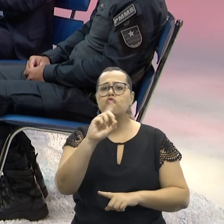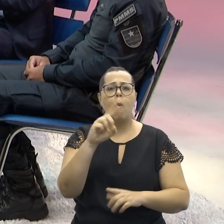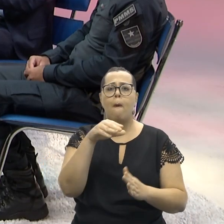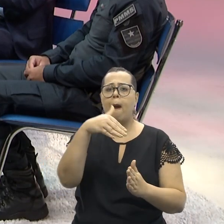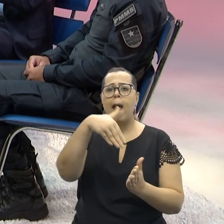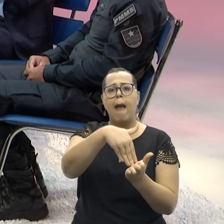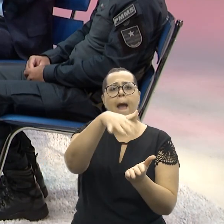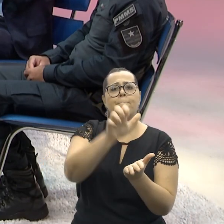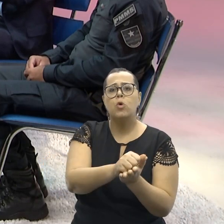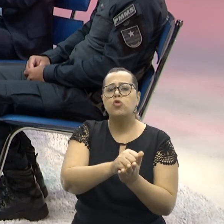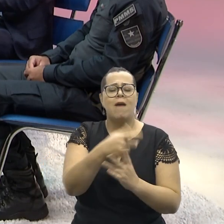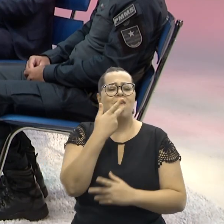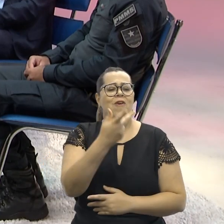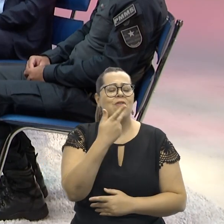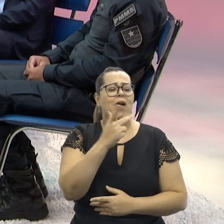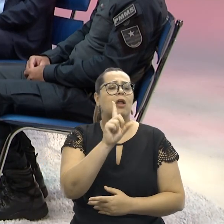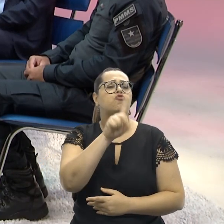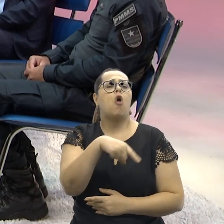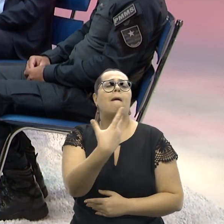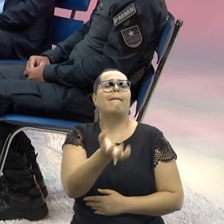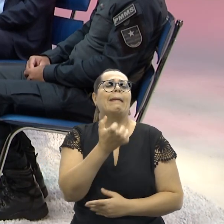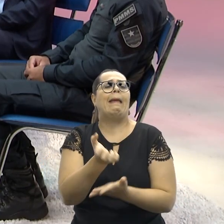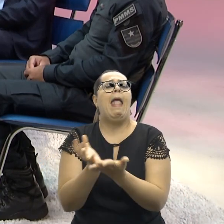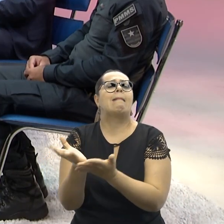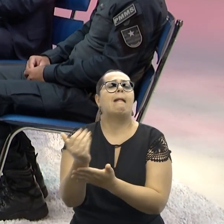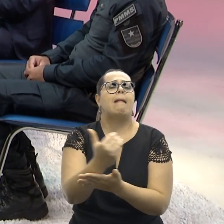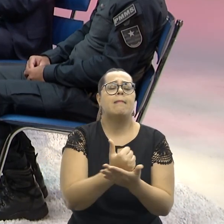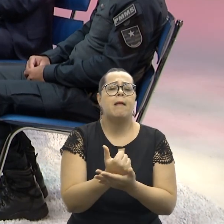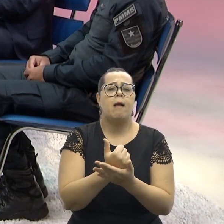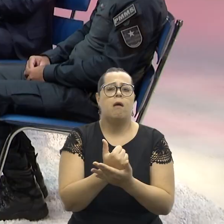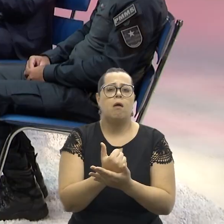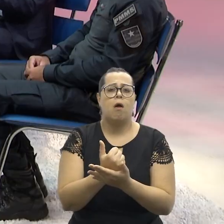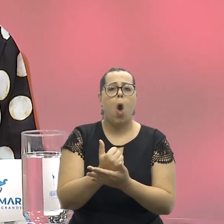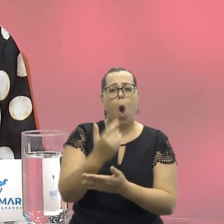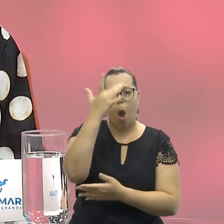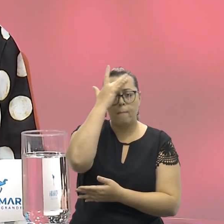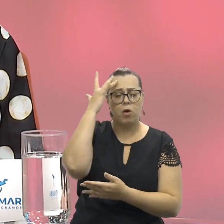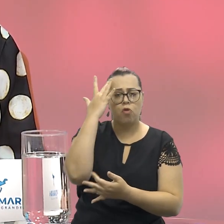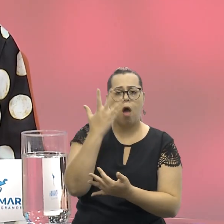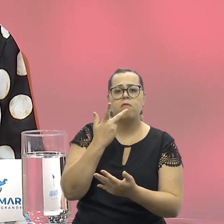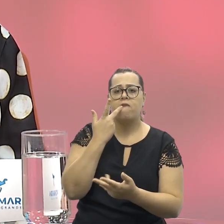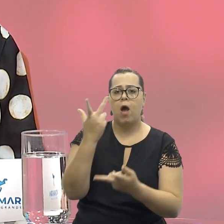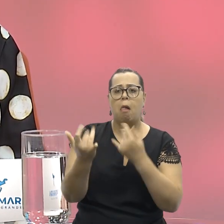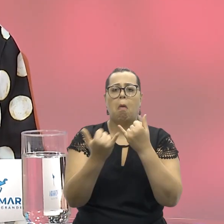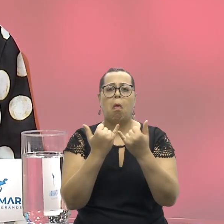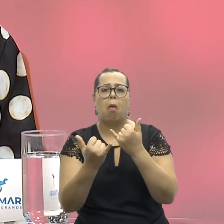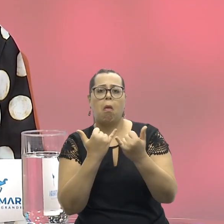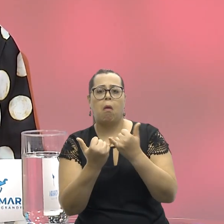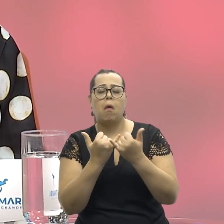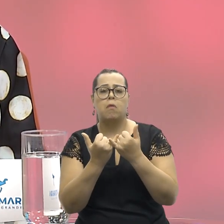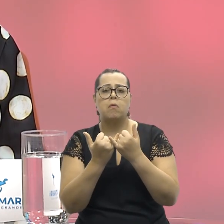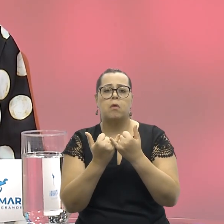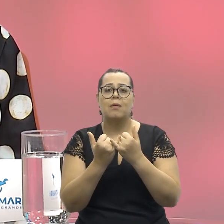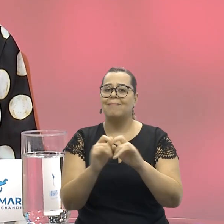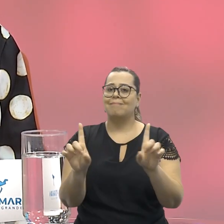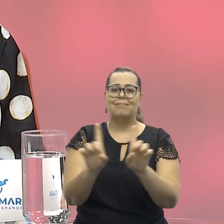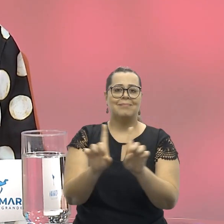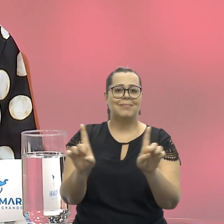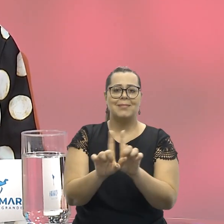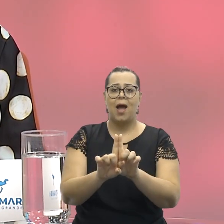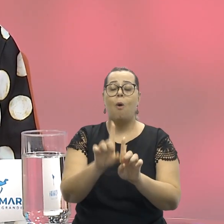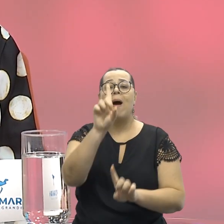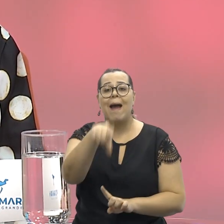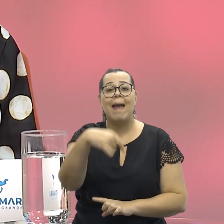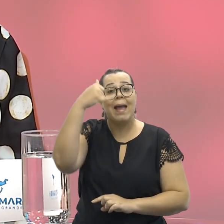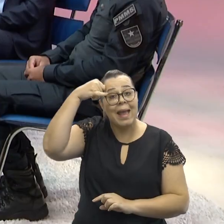enfoque da arrecadação, muitas vezes colocado. O enfoque é da preservação de vidas, evitar que os acidentes